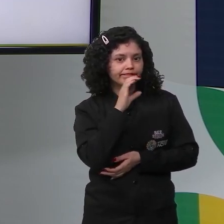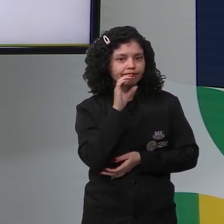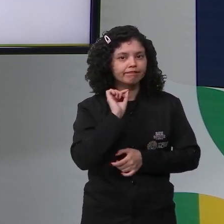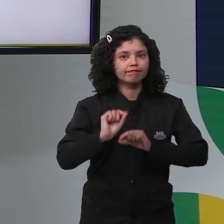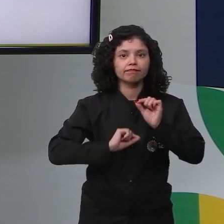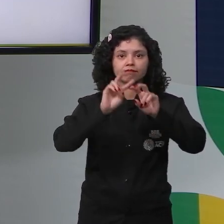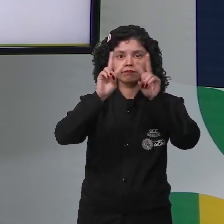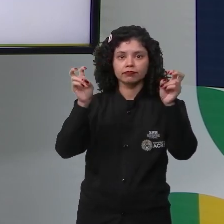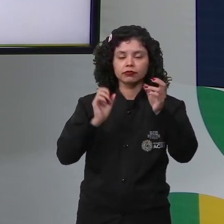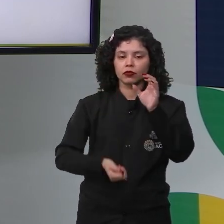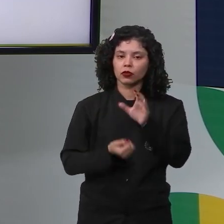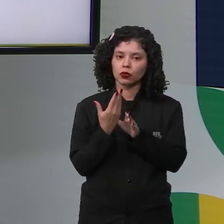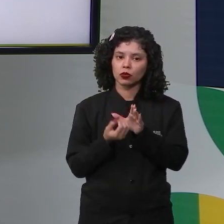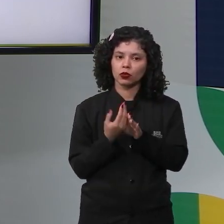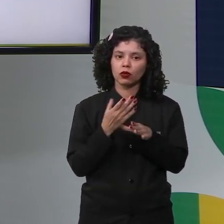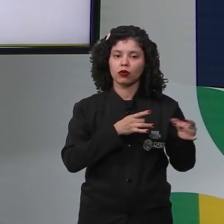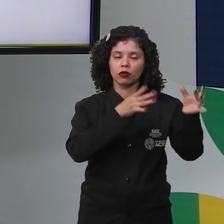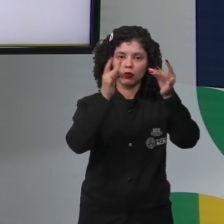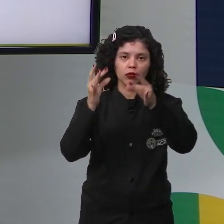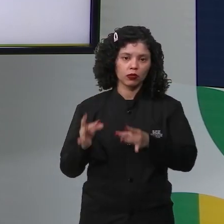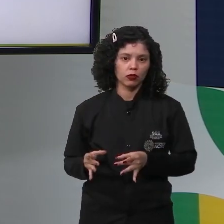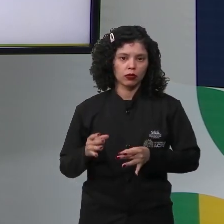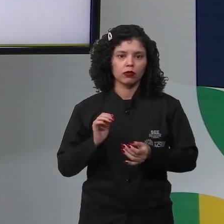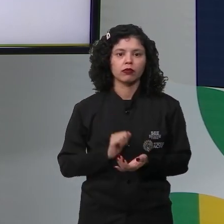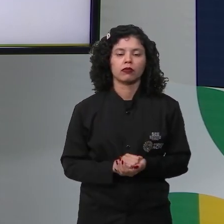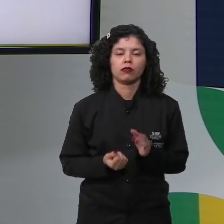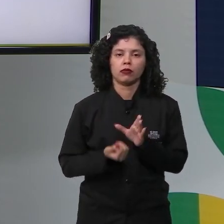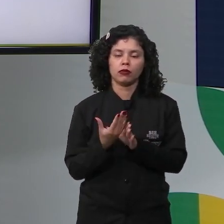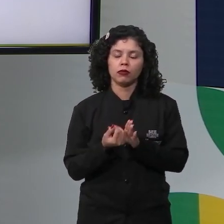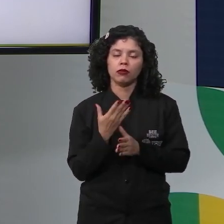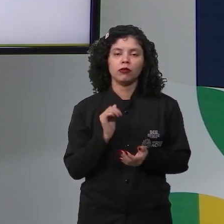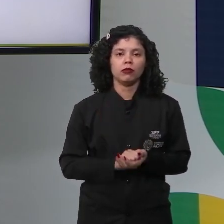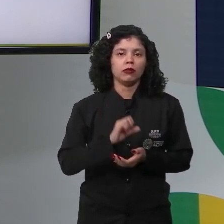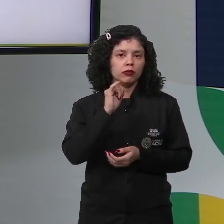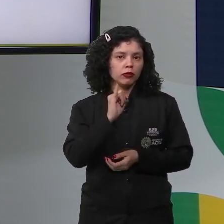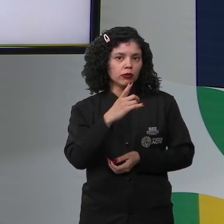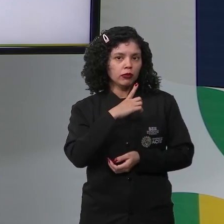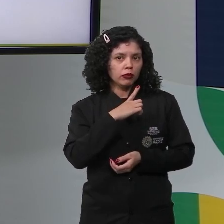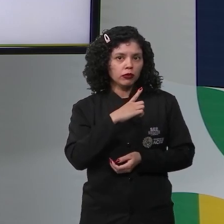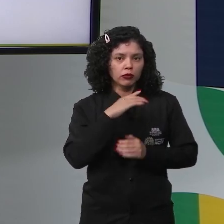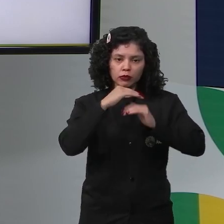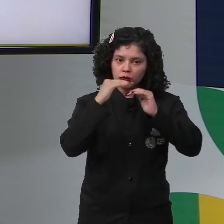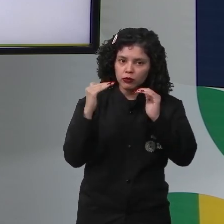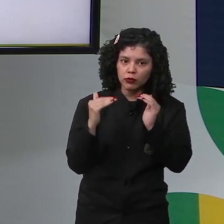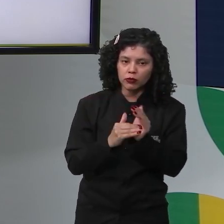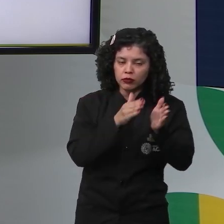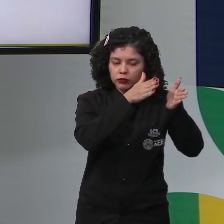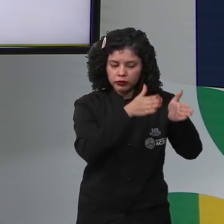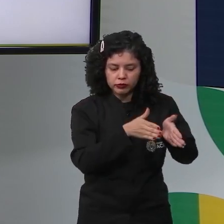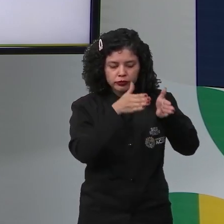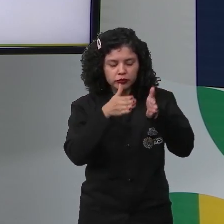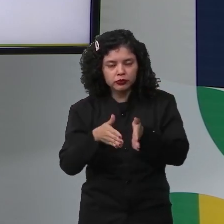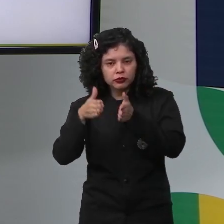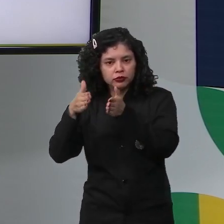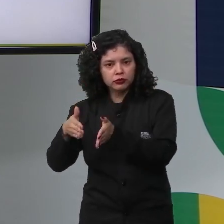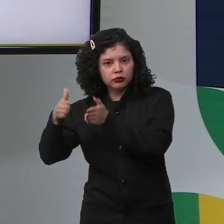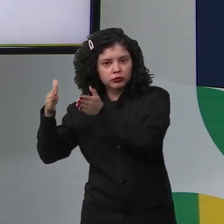que diz respeito à produção de mercadorias. Se eu tenho a fragmentação de todas as etapas,